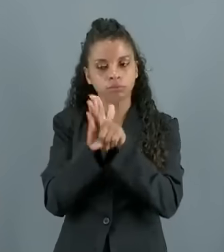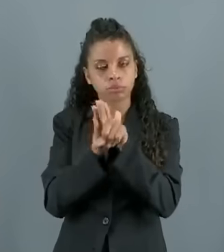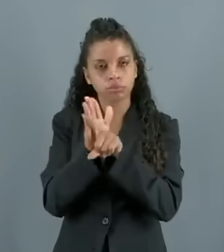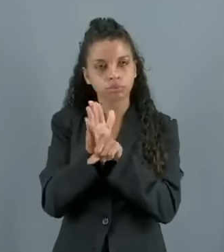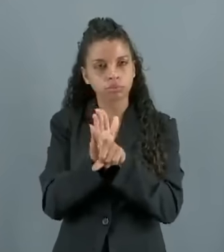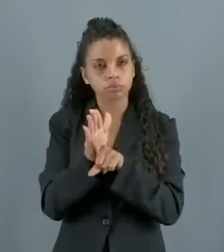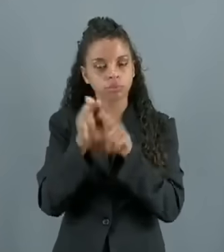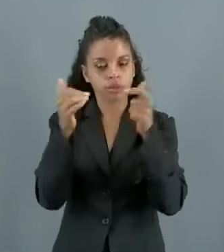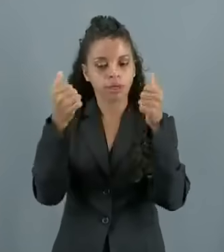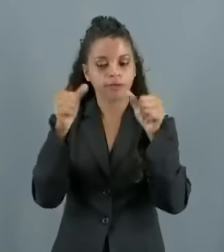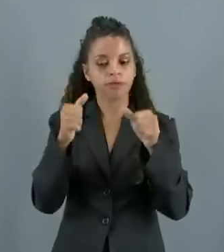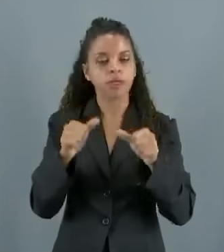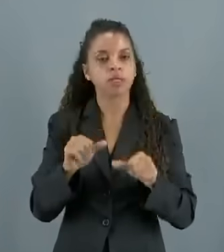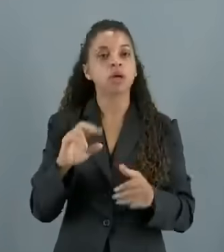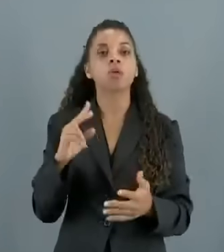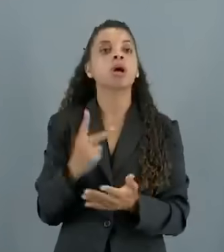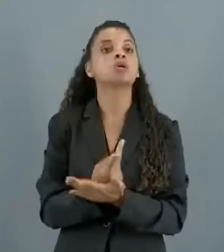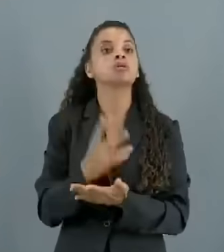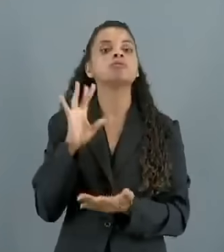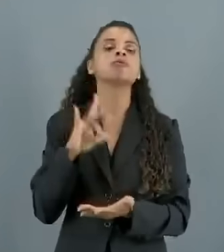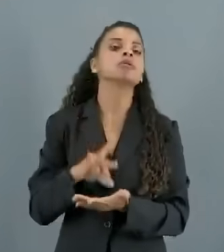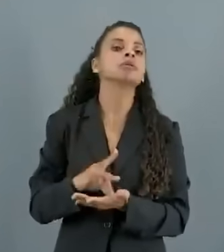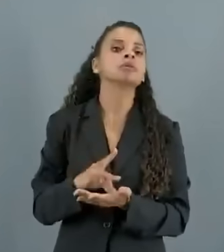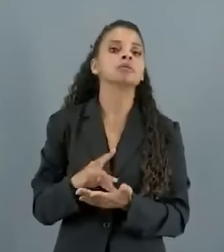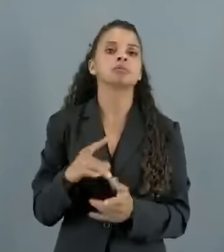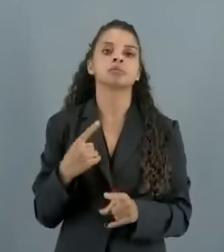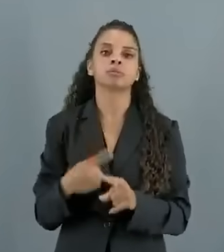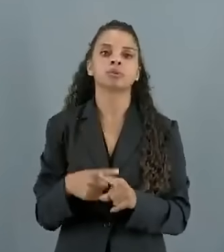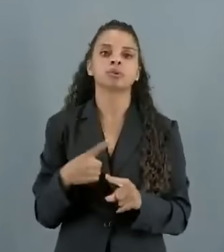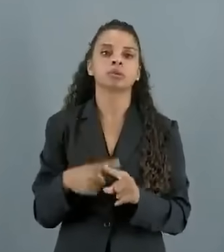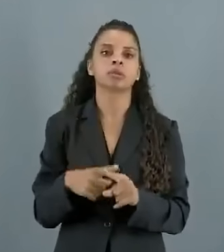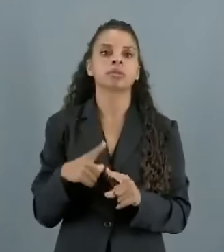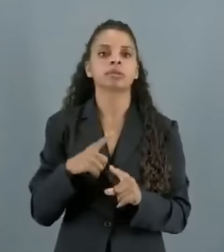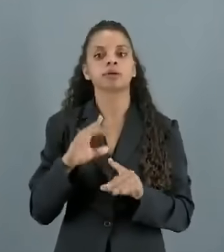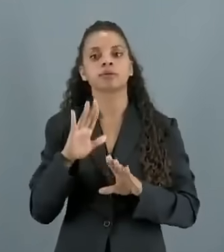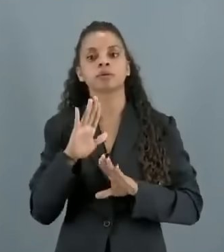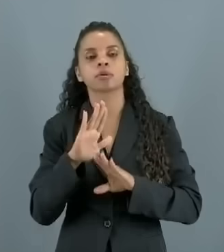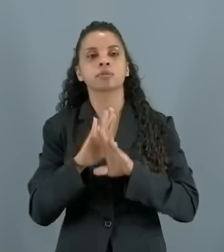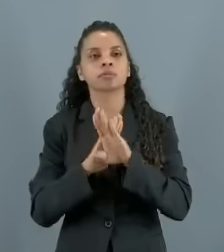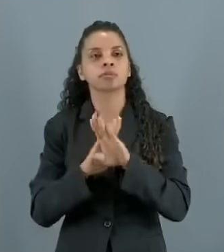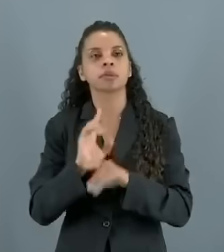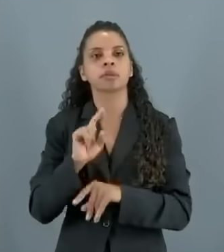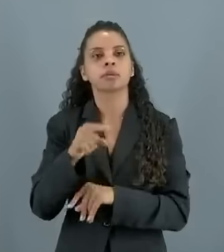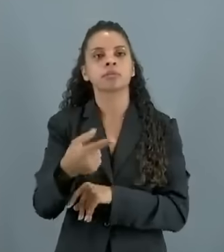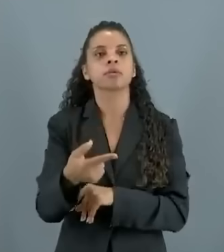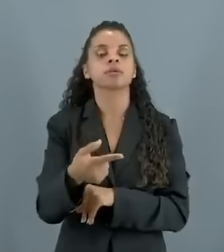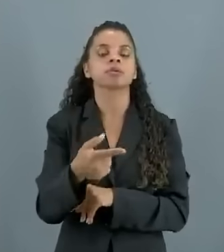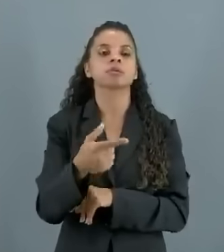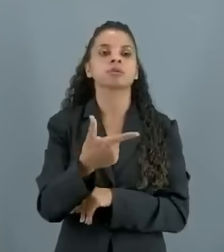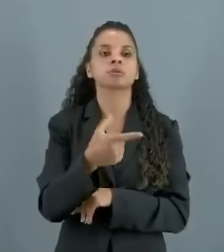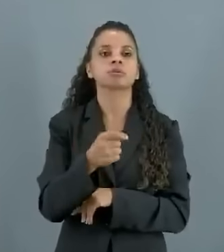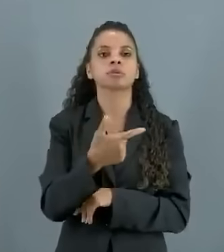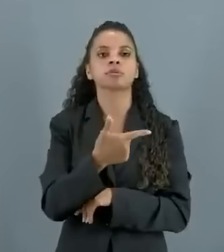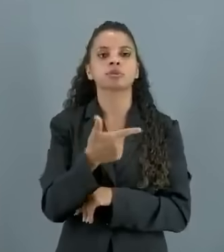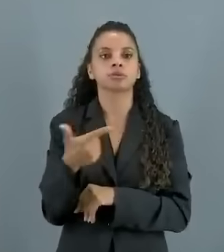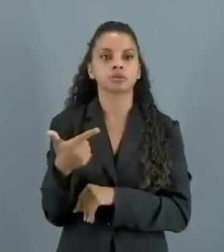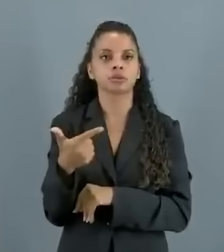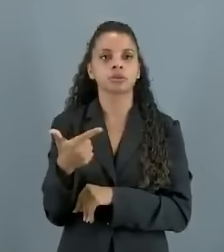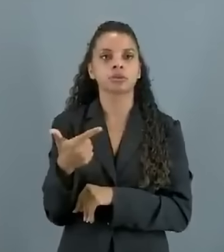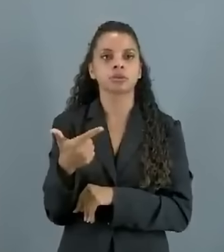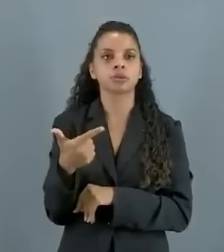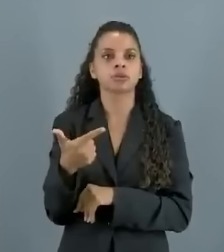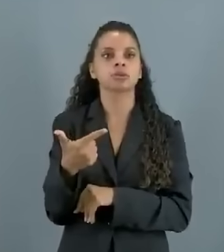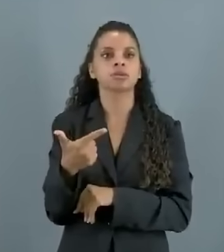estava acontecendo, porque havia tido um aumento muito grande depois de 2022, quando termina o governo de Bolsonaro, a partir de 23